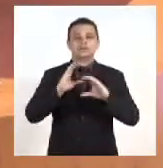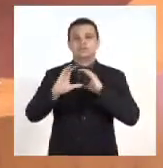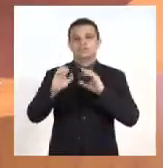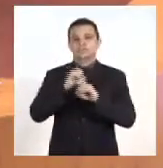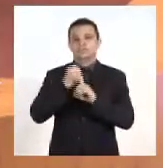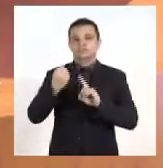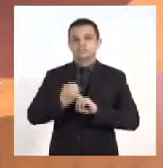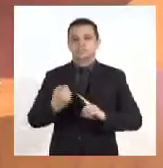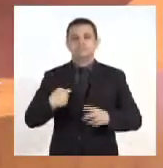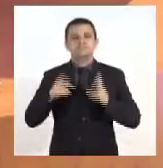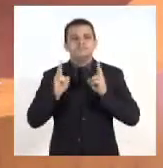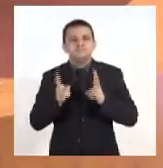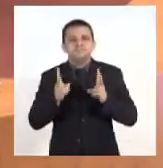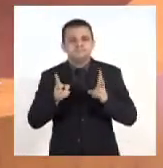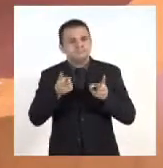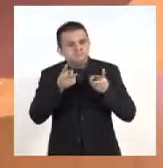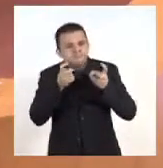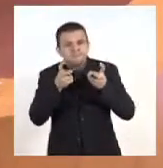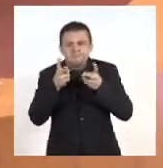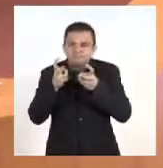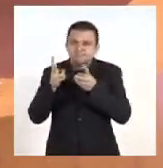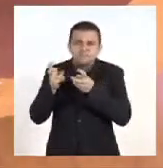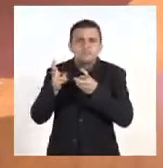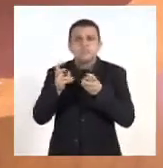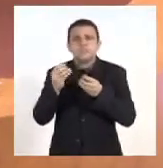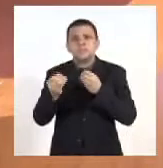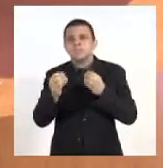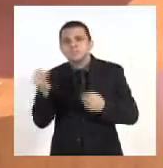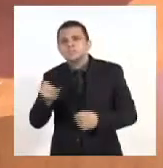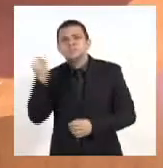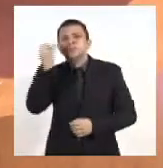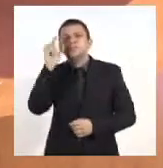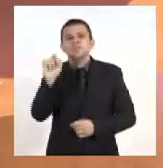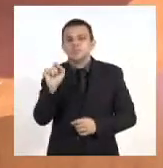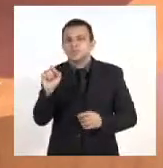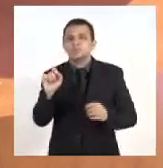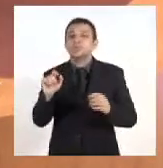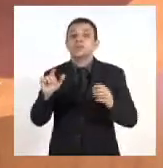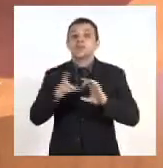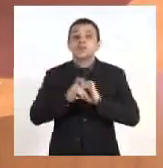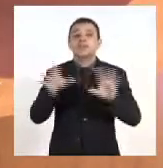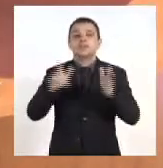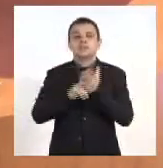nessa questão da liberdade de imprensa. E a gente vê que